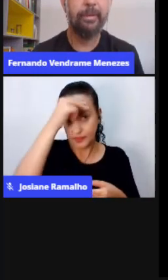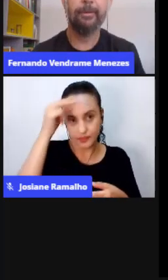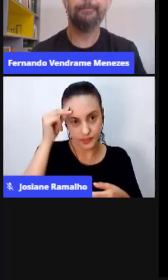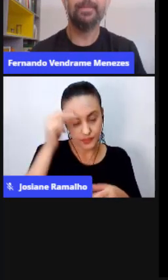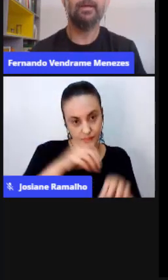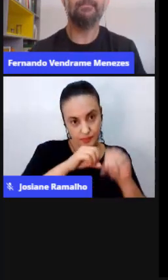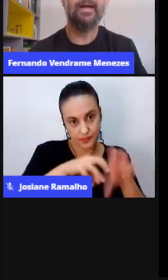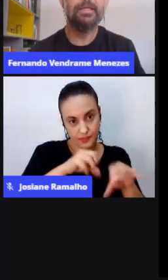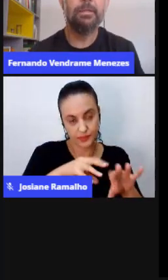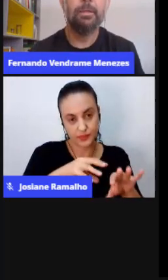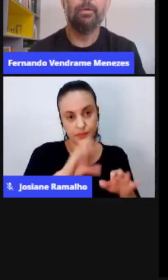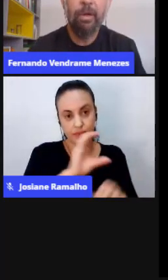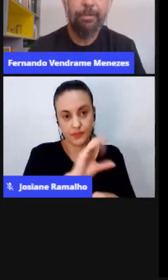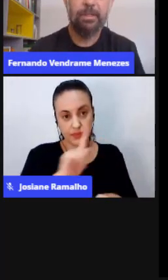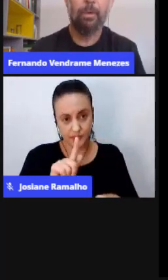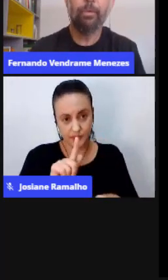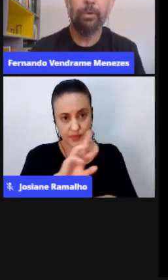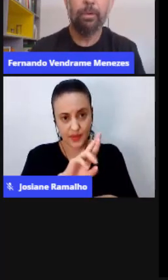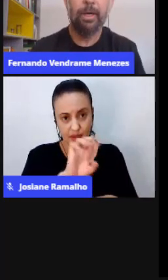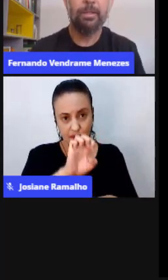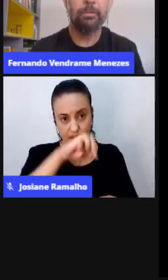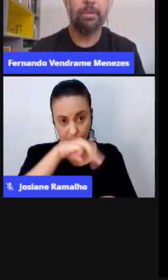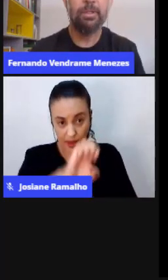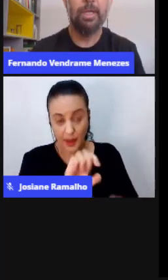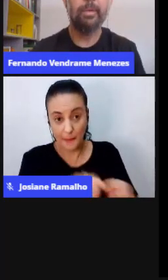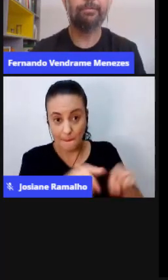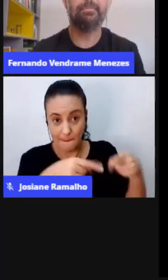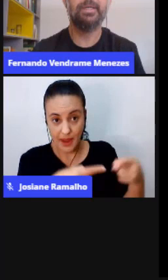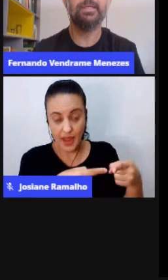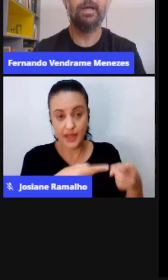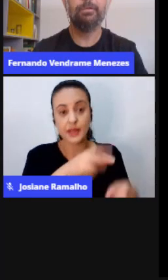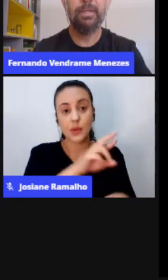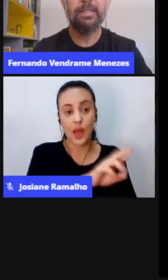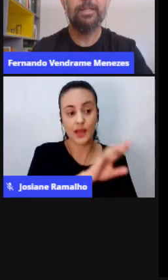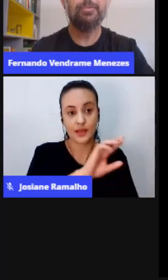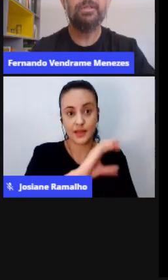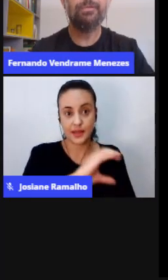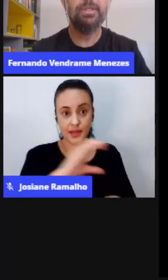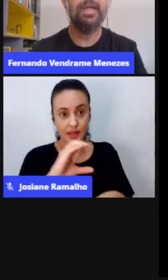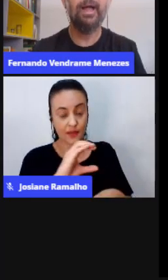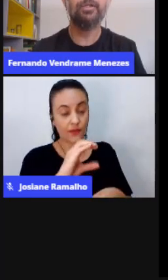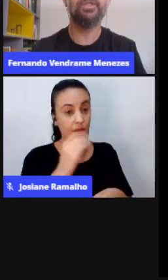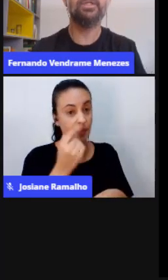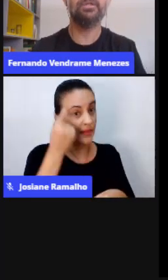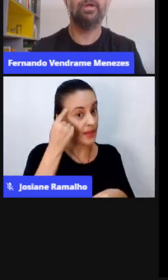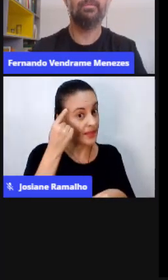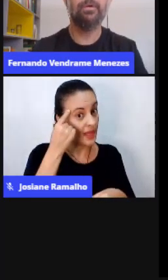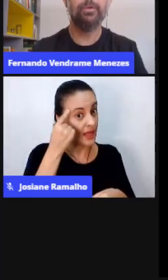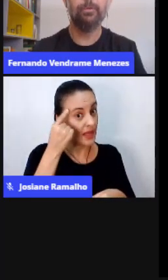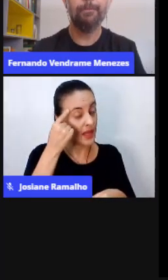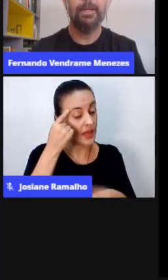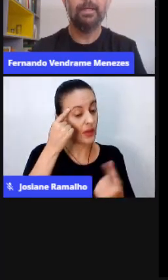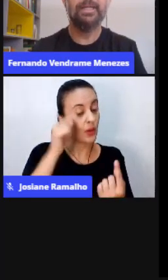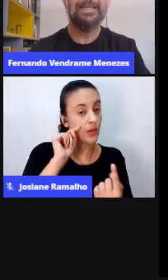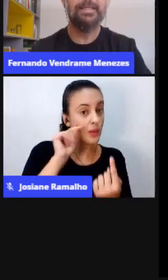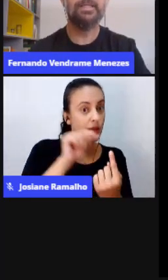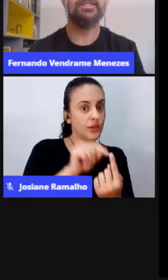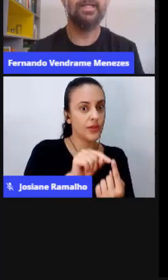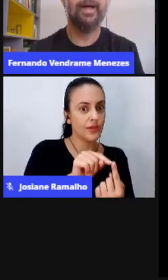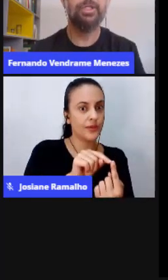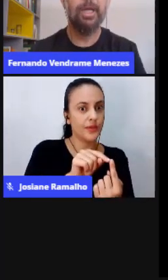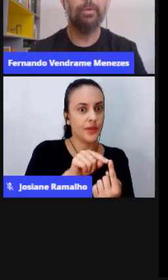da REM. Mas o referencial curricular circunstancial, ele foi pensado nessa especificidade do ensino remoto e